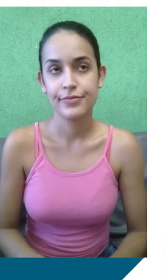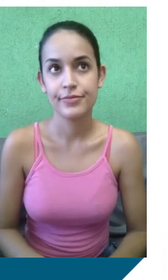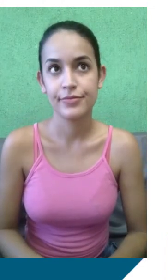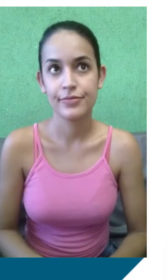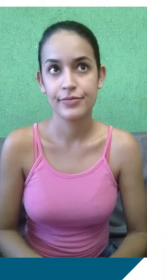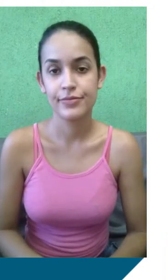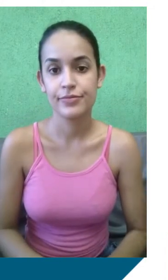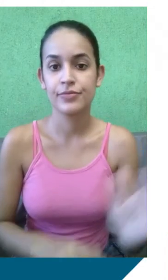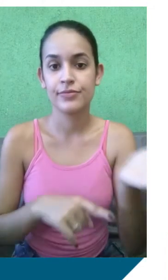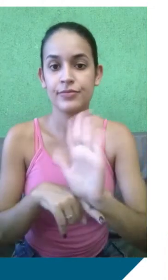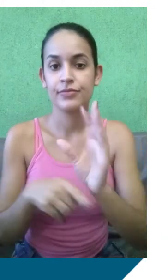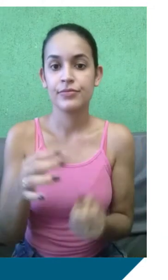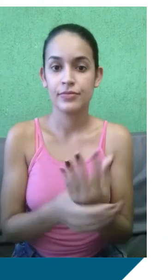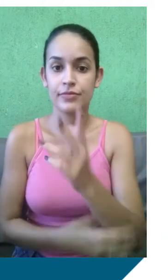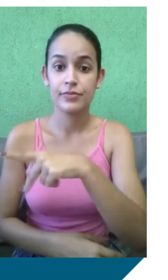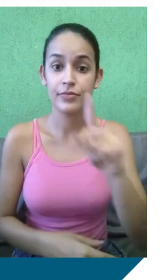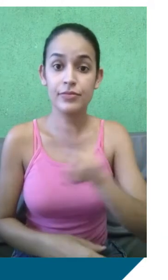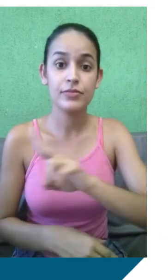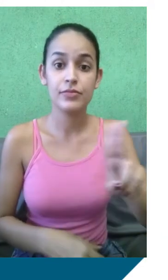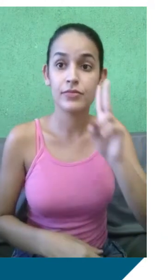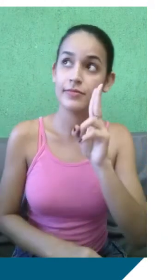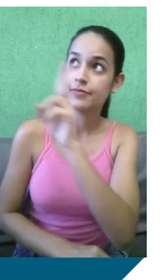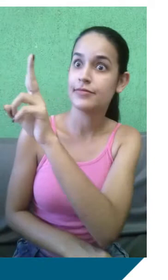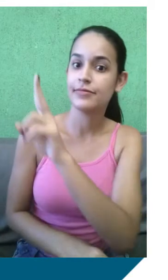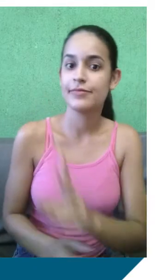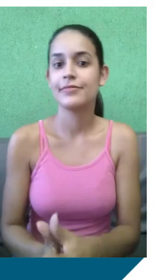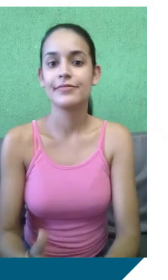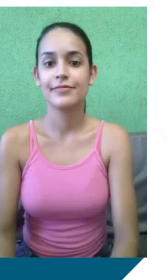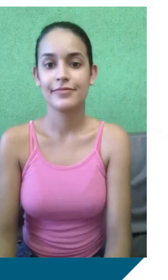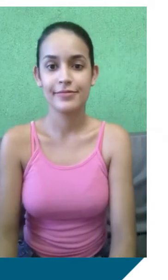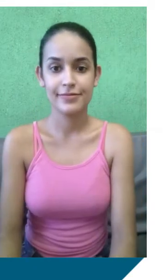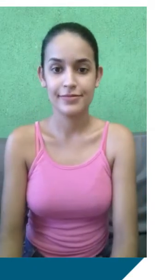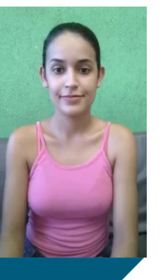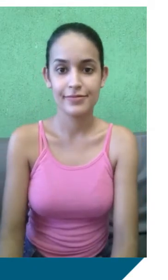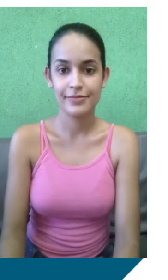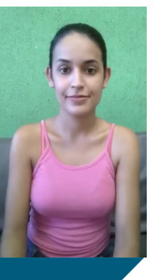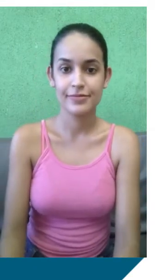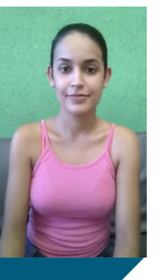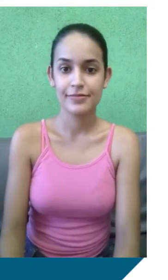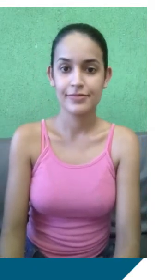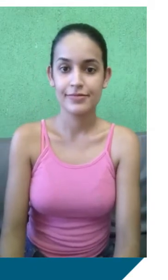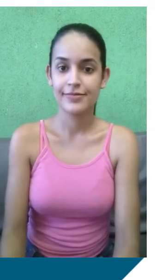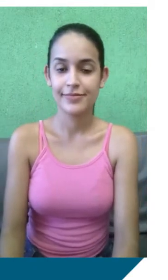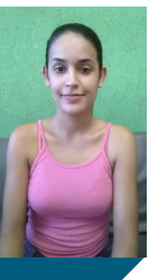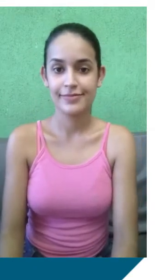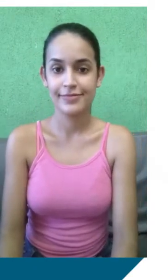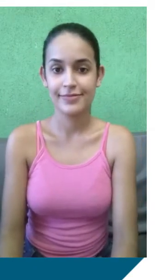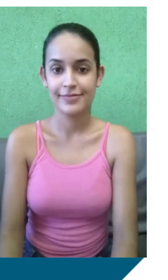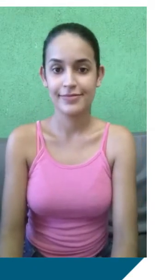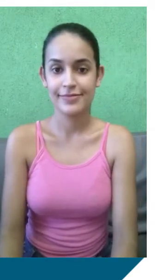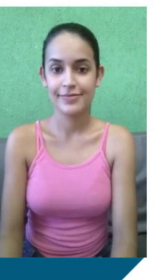Gêneros Textuais. Esse vídeo foi organizado pelos mediadores Denis Alves,